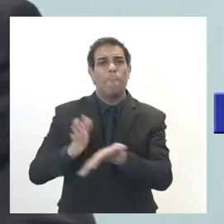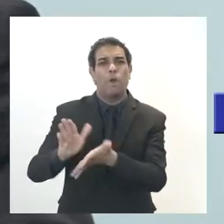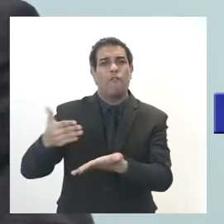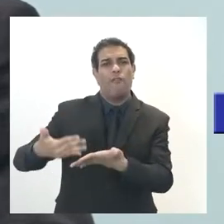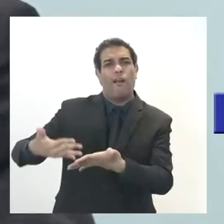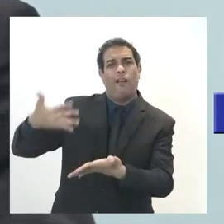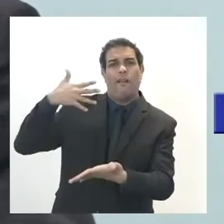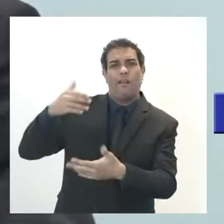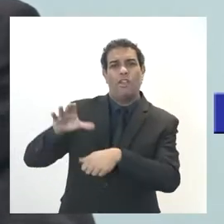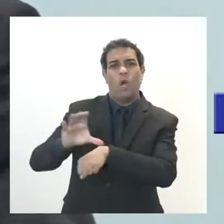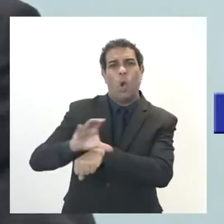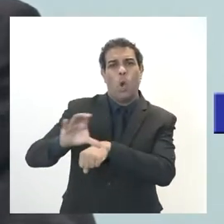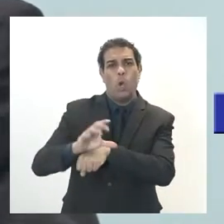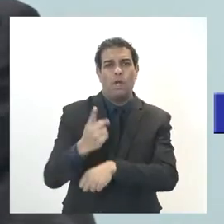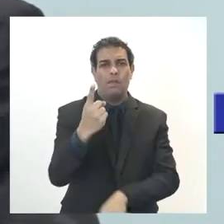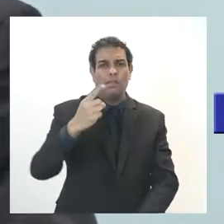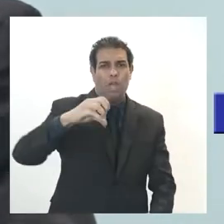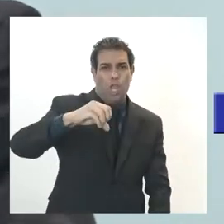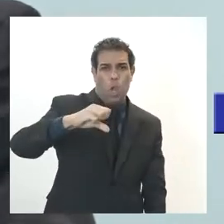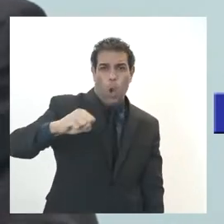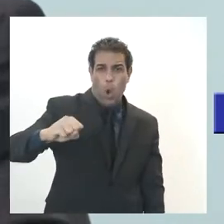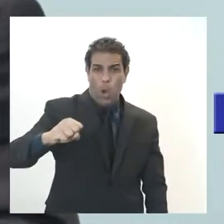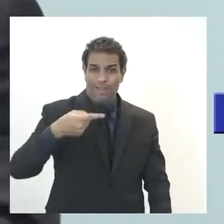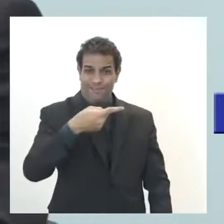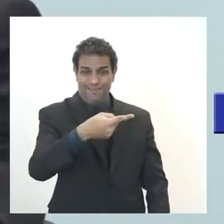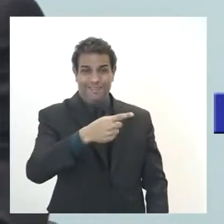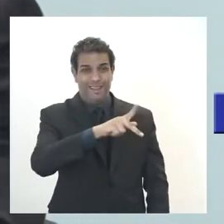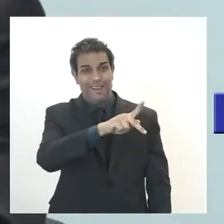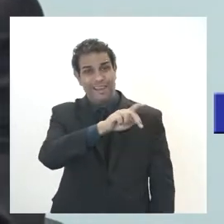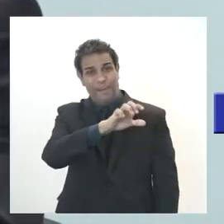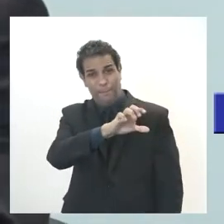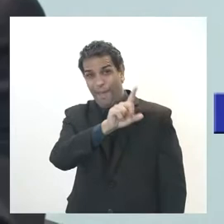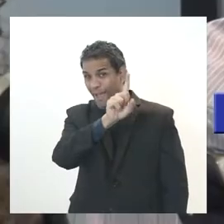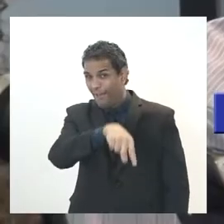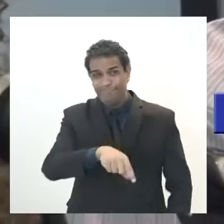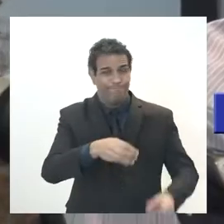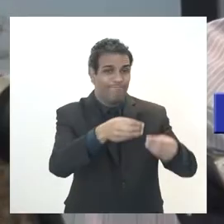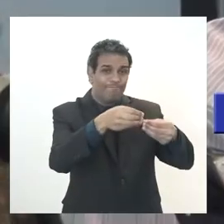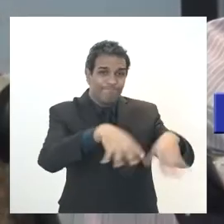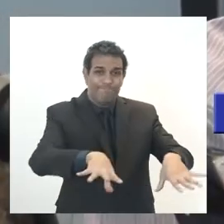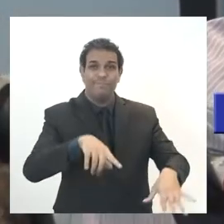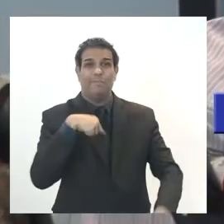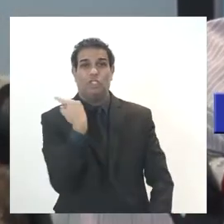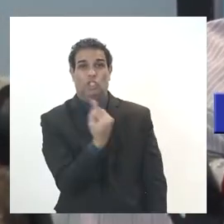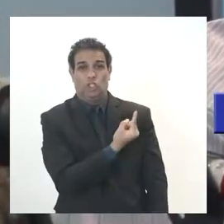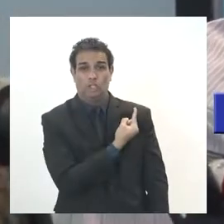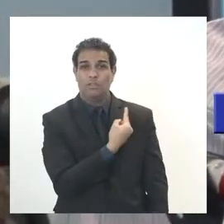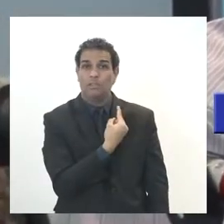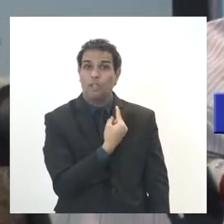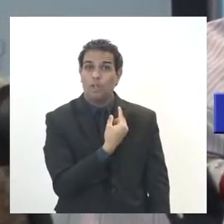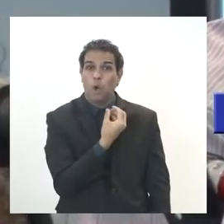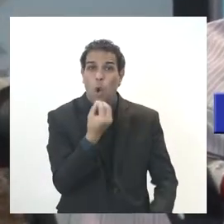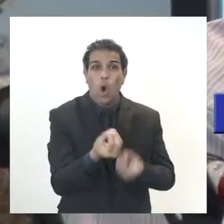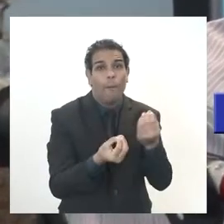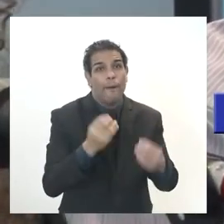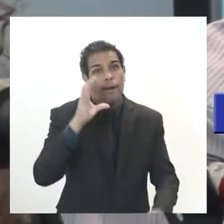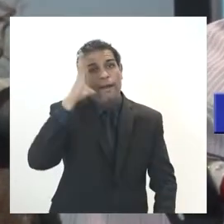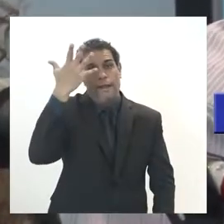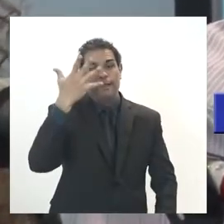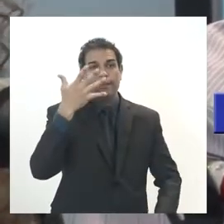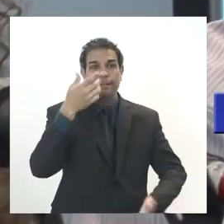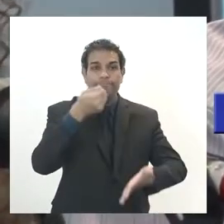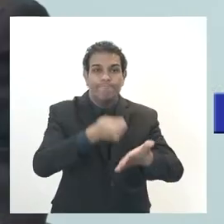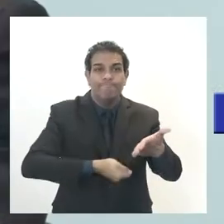de 88 Então esse ataque é muito mais profundo e a gente tem que conseguir resistir